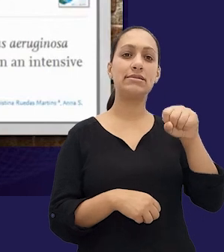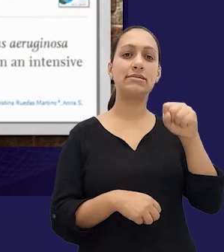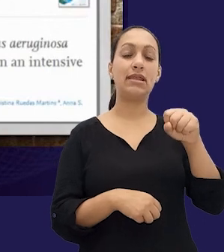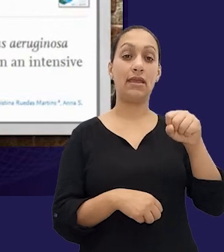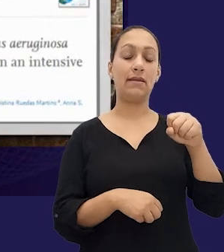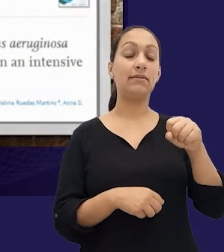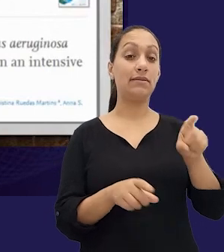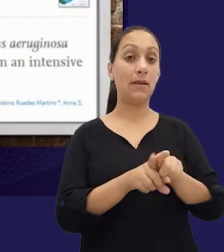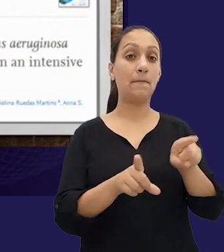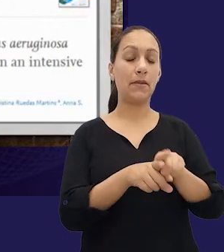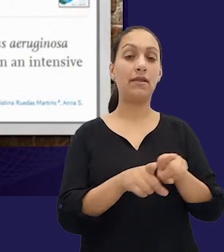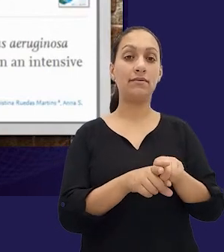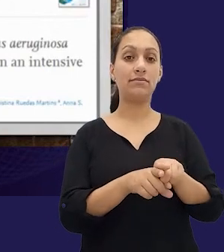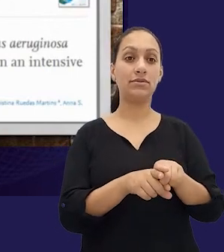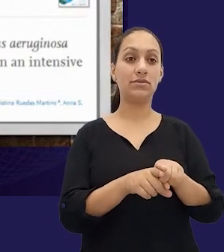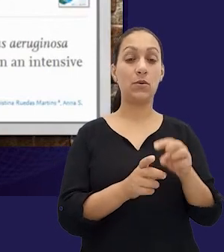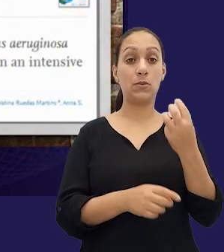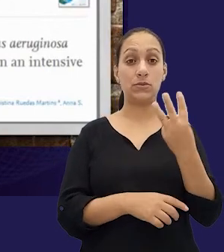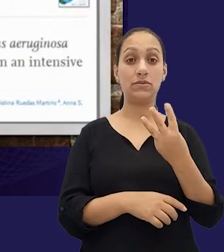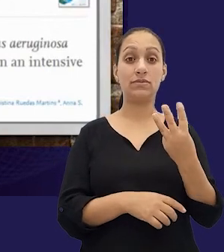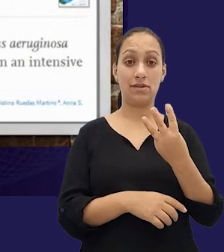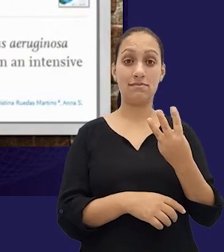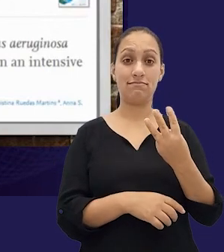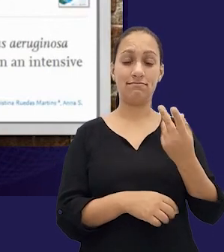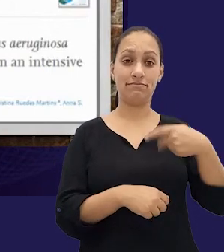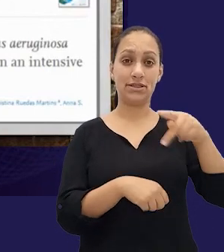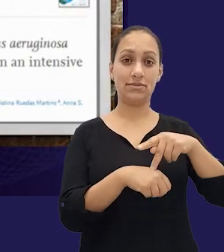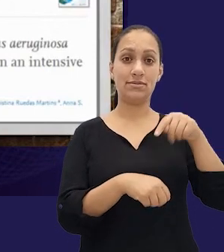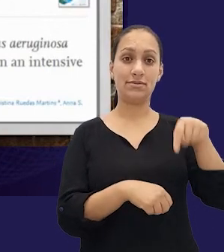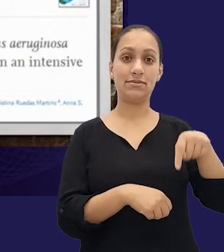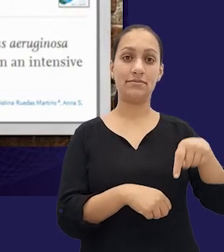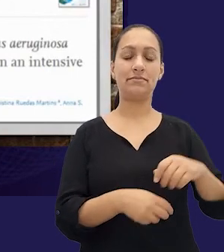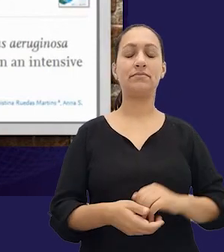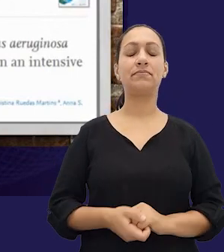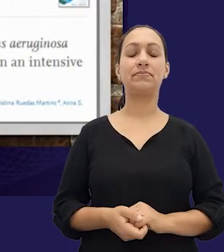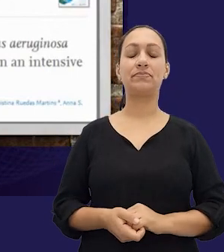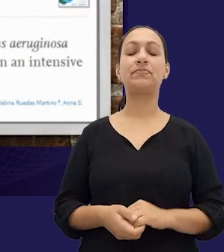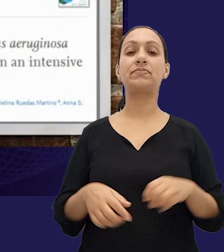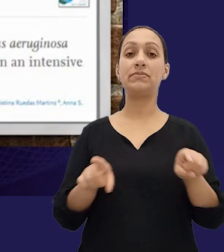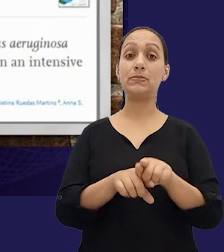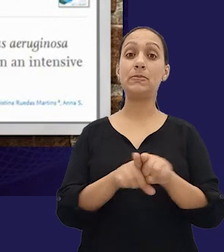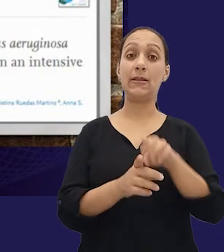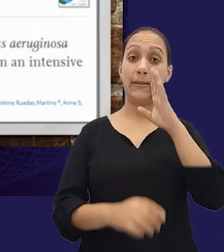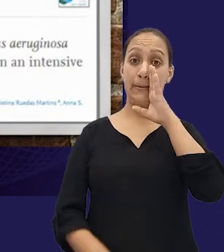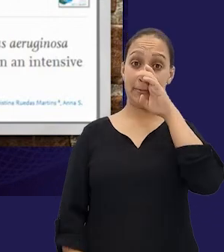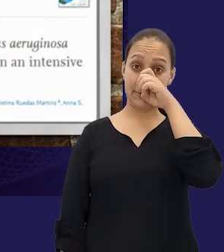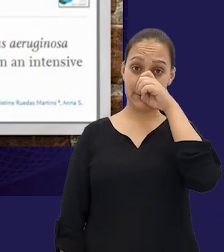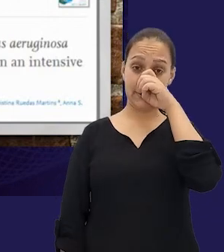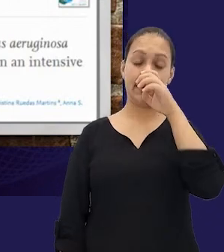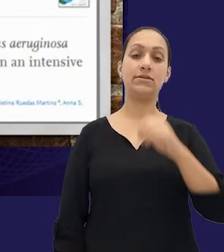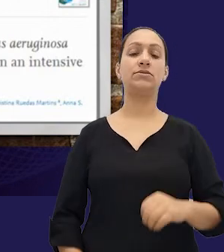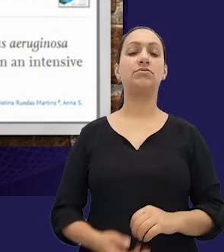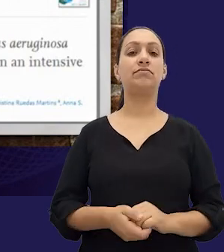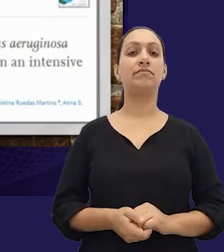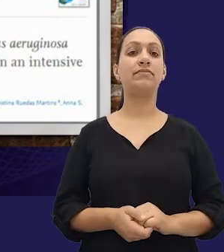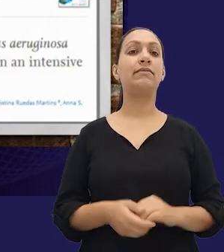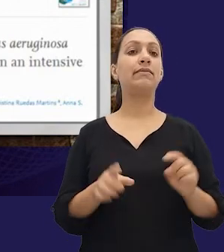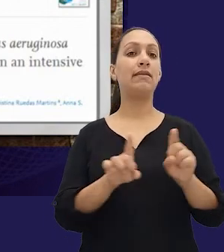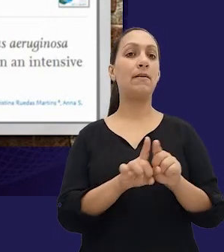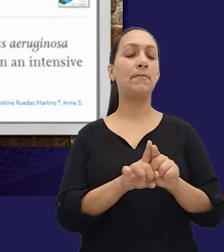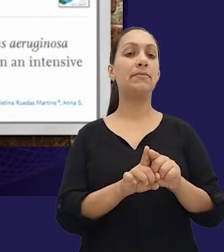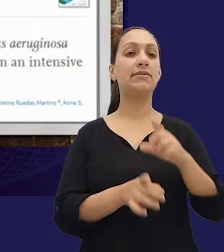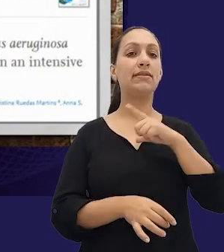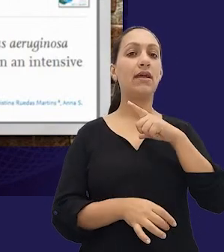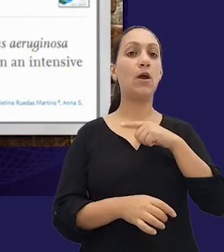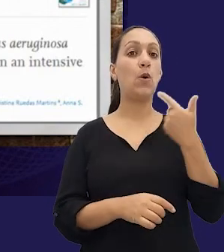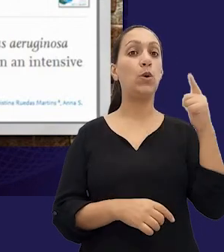daqui sim. Então aqui com a Cinetobacter baumannii, também resistente à polimixina, além de ter